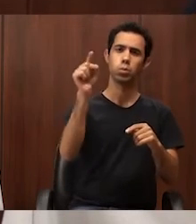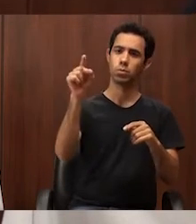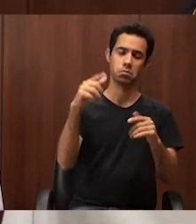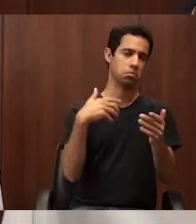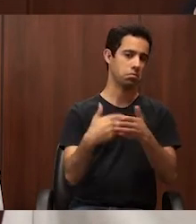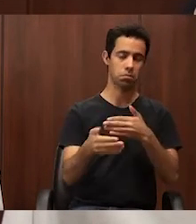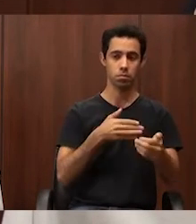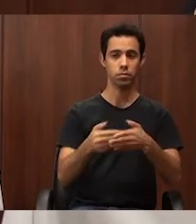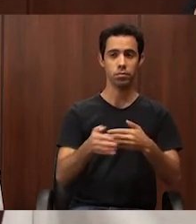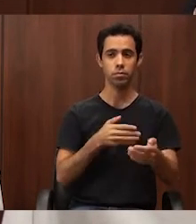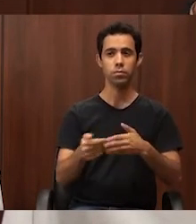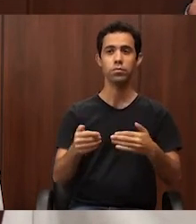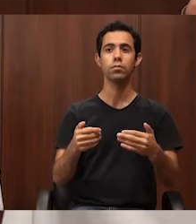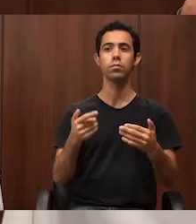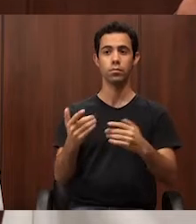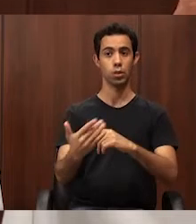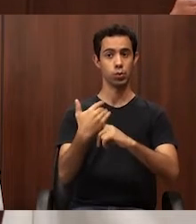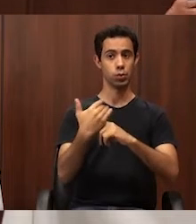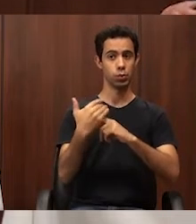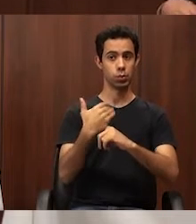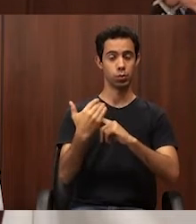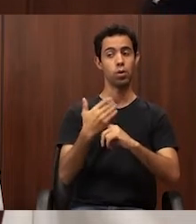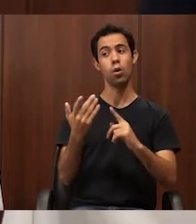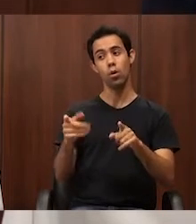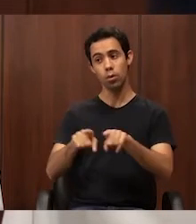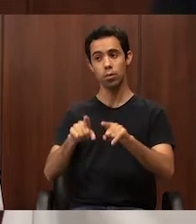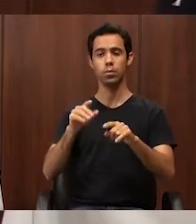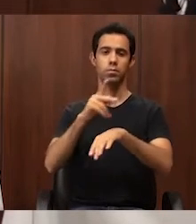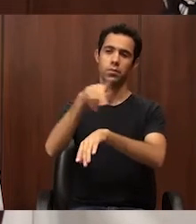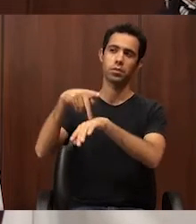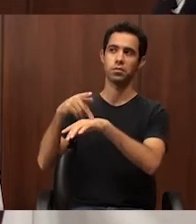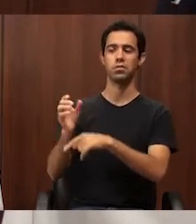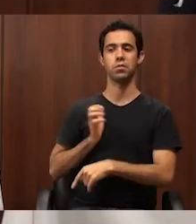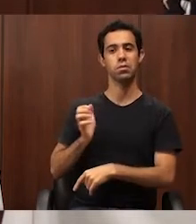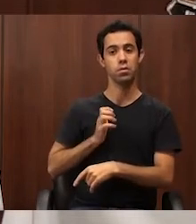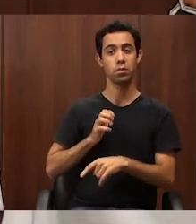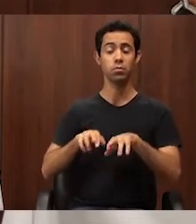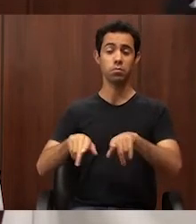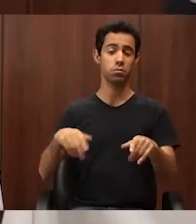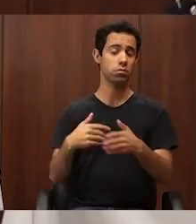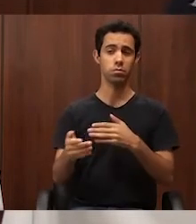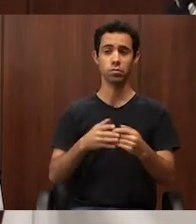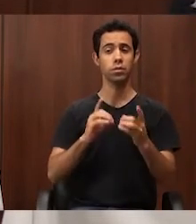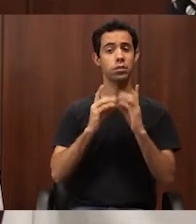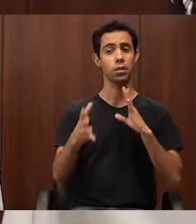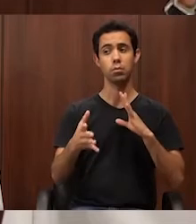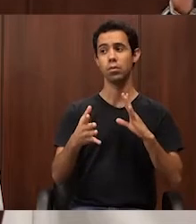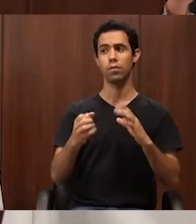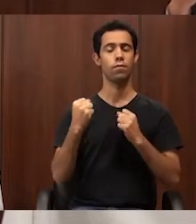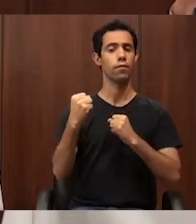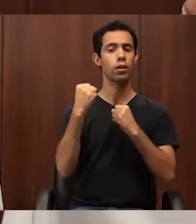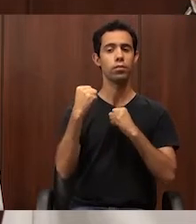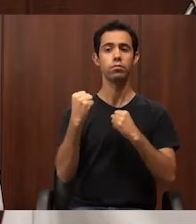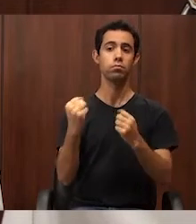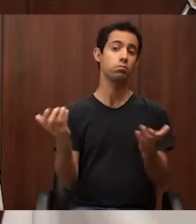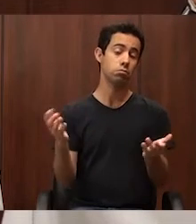e mesmo assim, se serve de consolo, mesmo países ricos, que já têm práticas bem avançadas, democracias fortes, todo mundo tem dificuldade